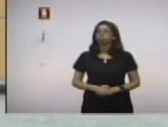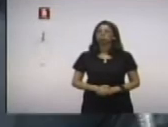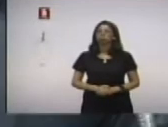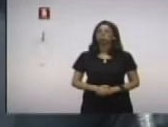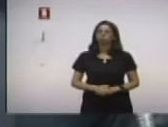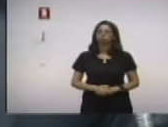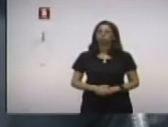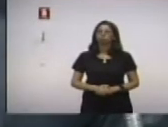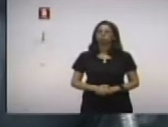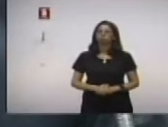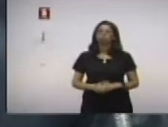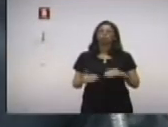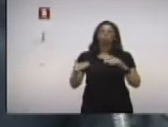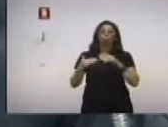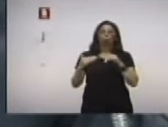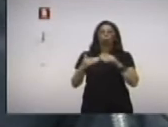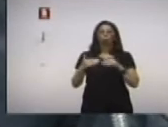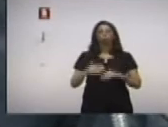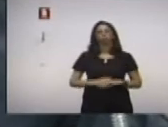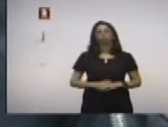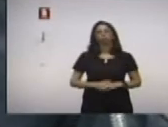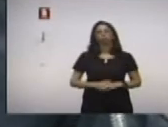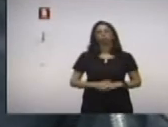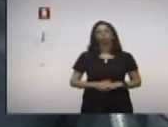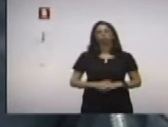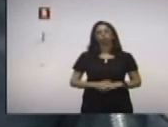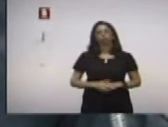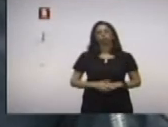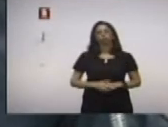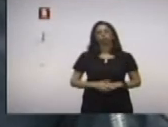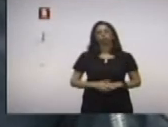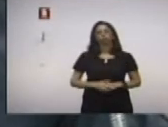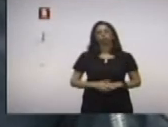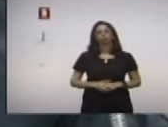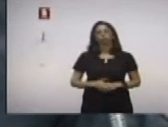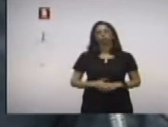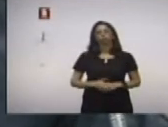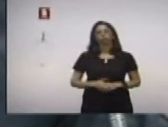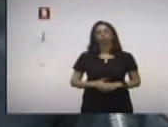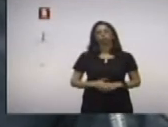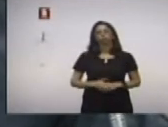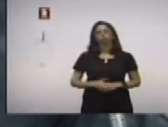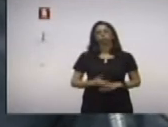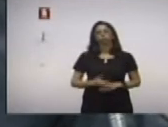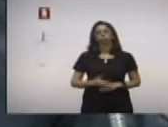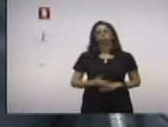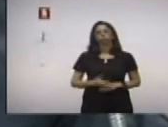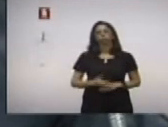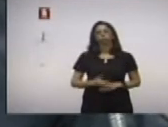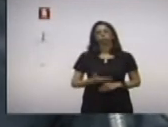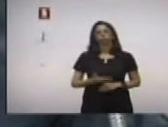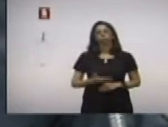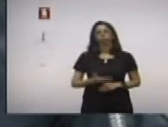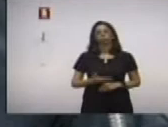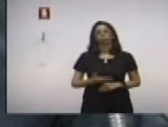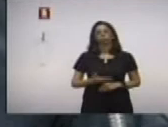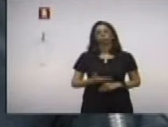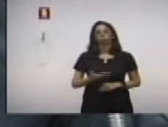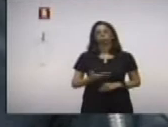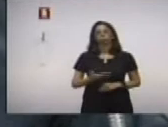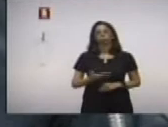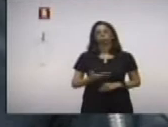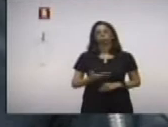colegas e respeito aos vereadores situações emendas estão já deixo aqui declarado o meu apoio e